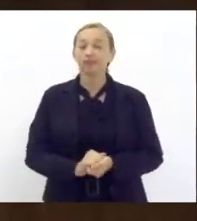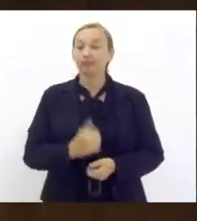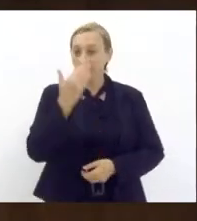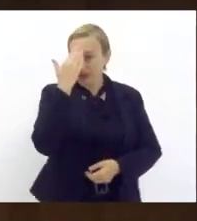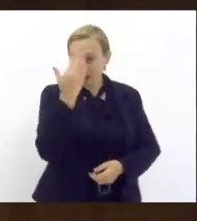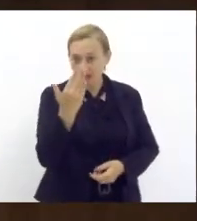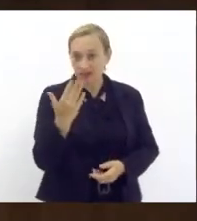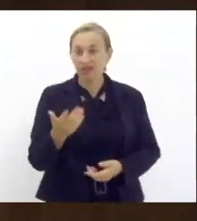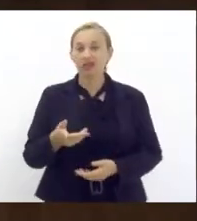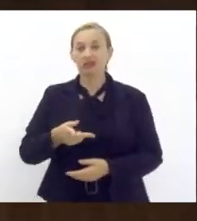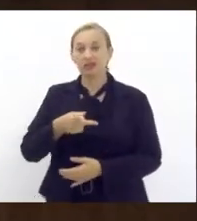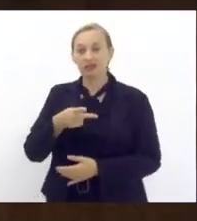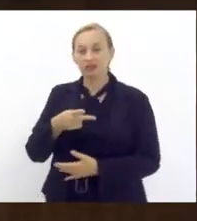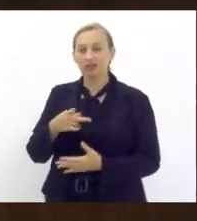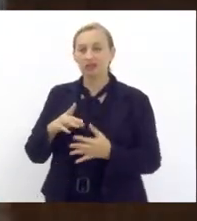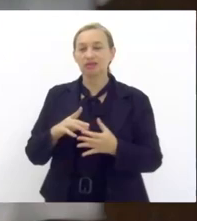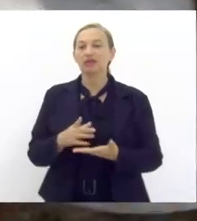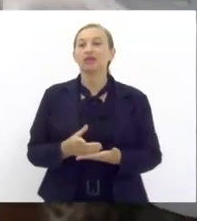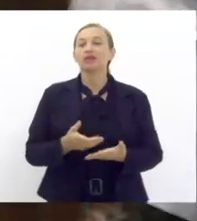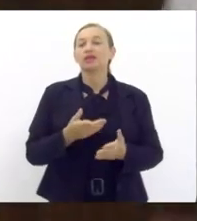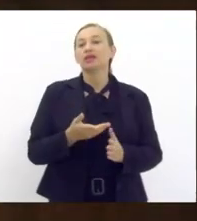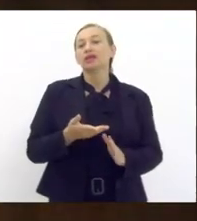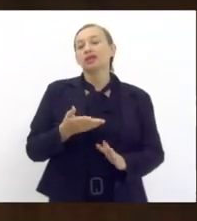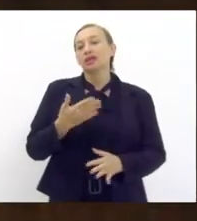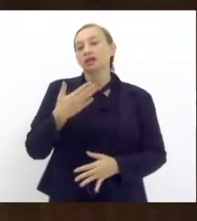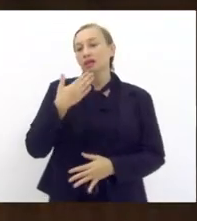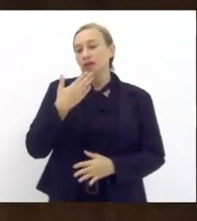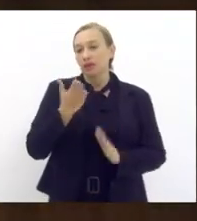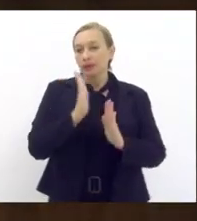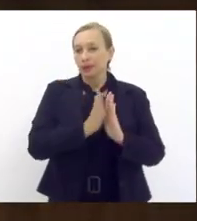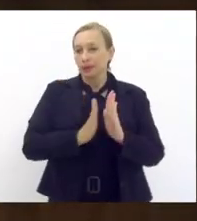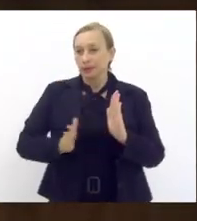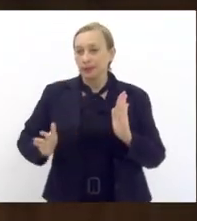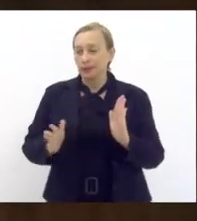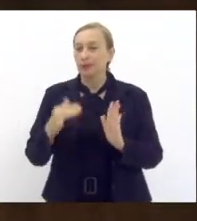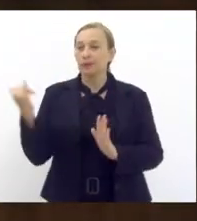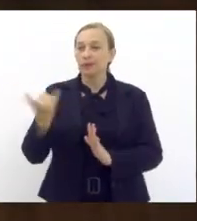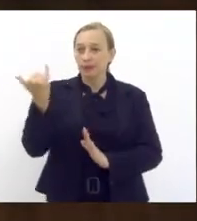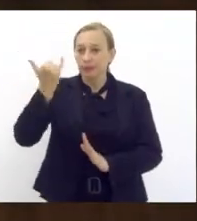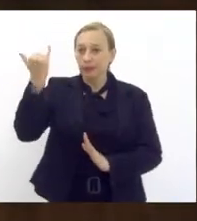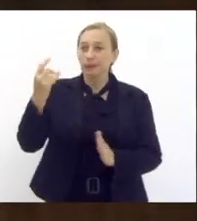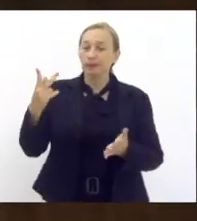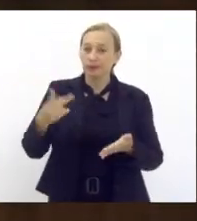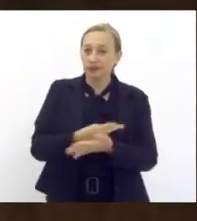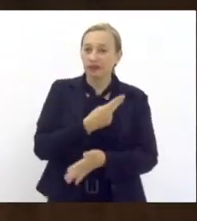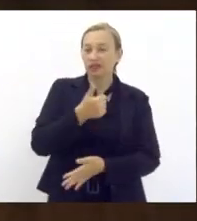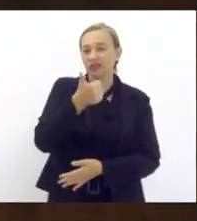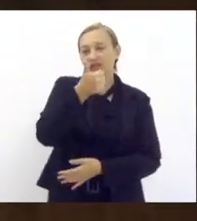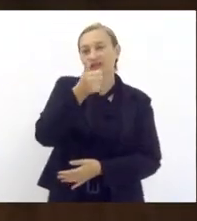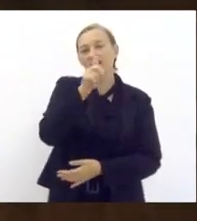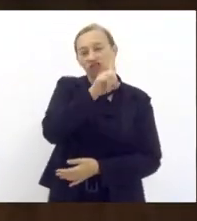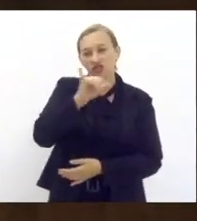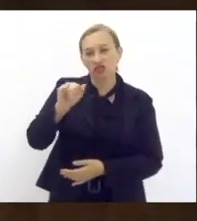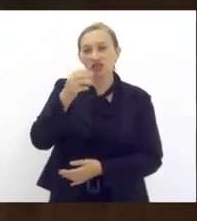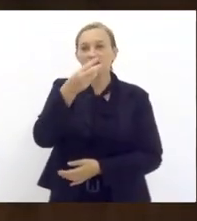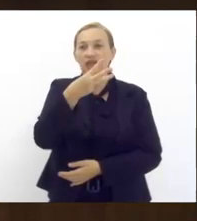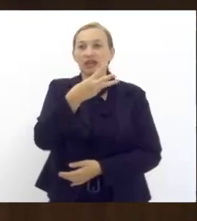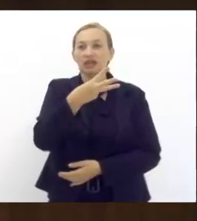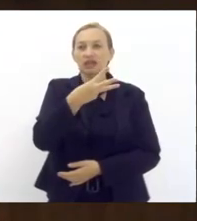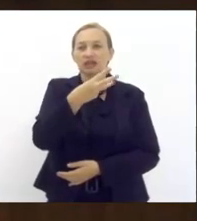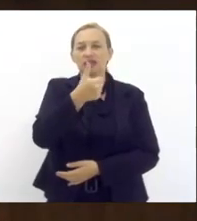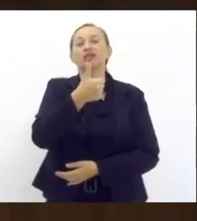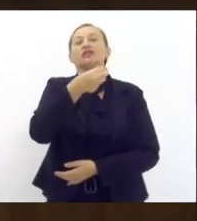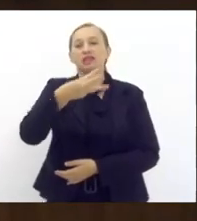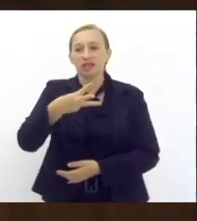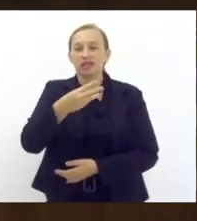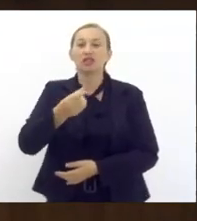aqui o espaço e queria trazer um pela ordem, trazendo um evento importante que acontecerá no dia 13 de abril no nosso